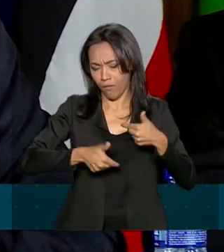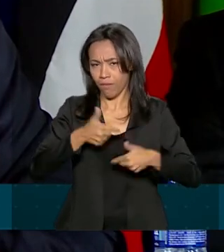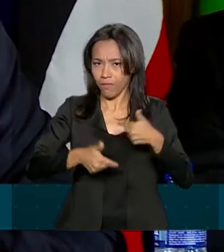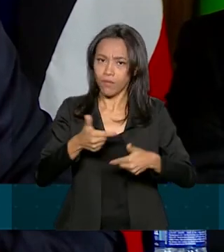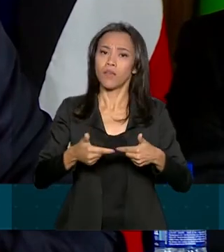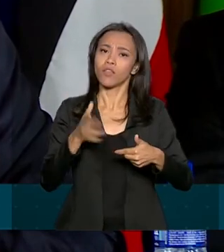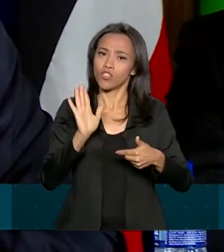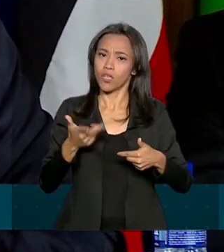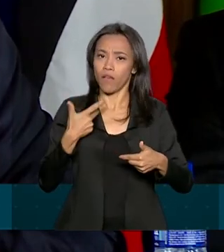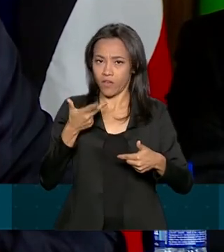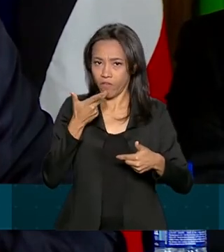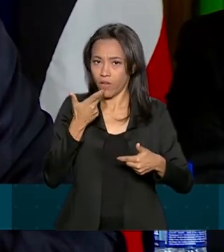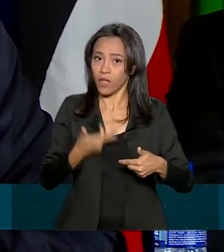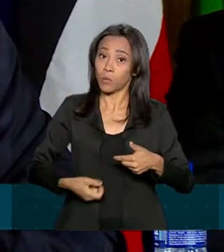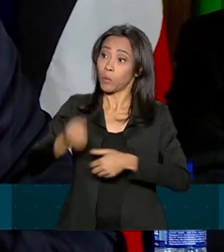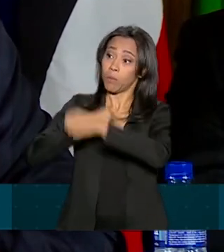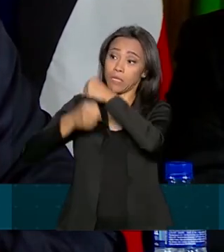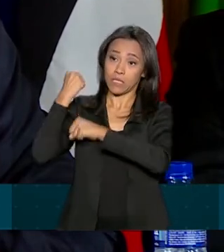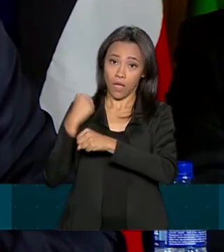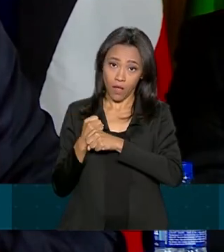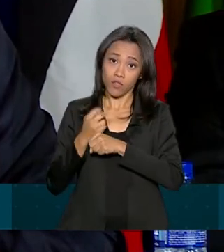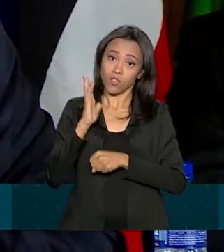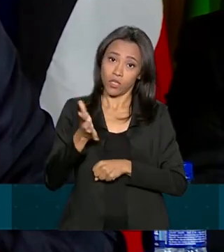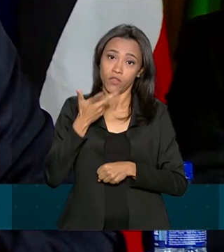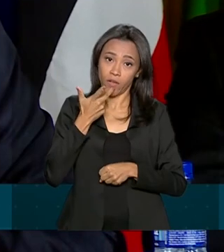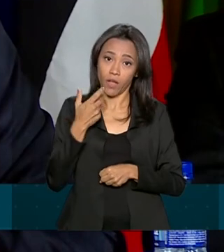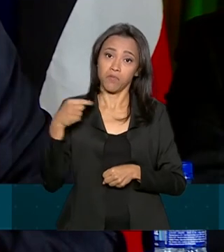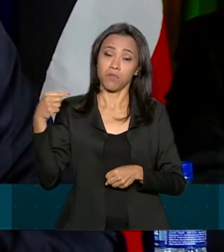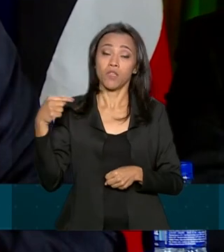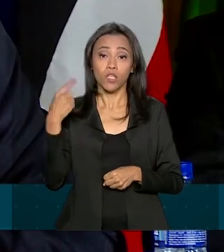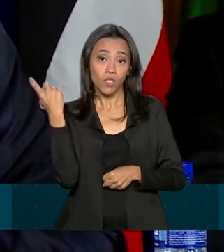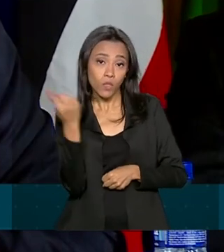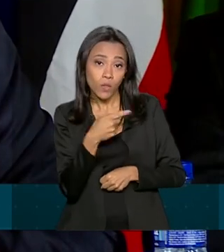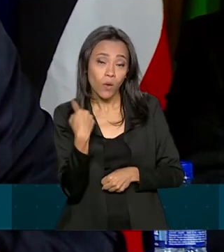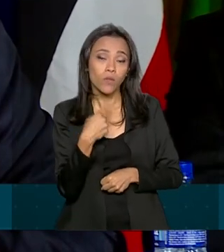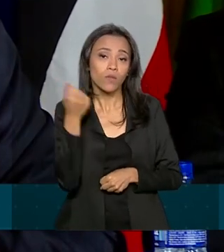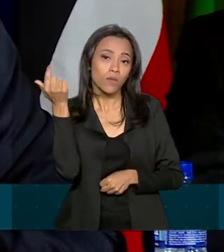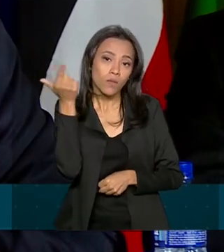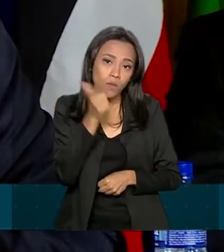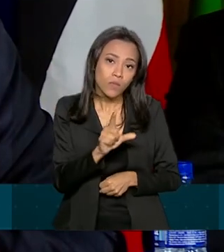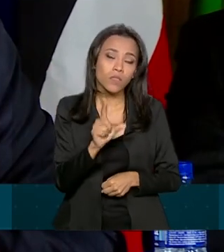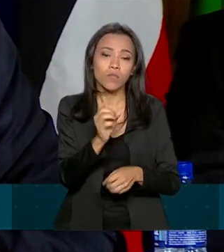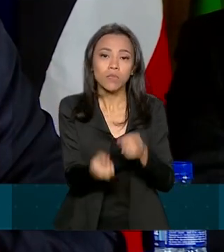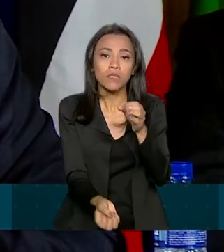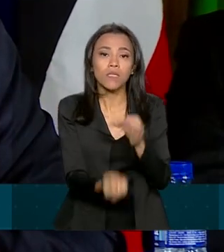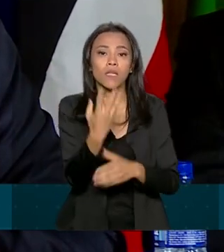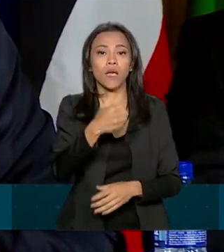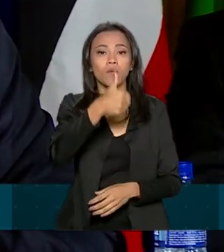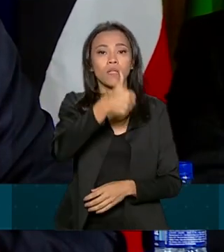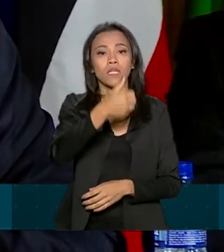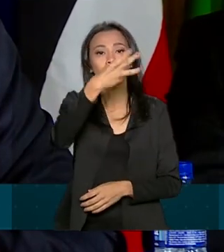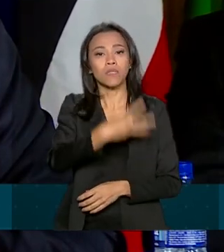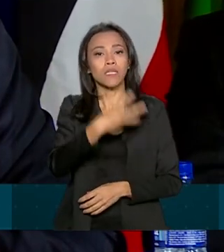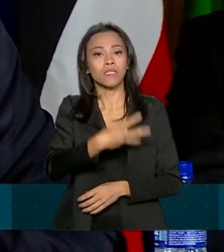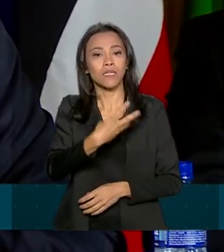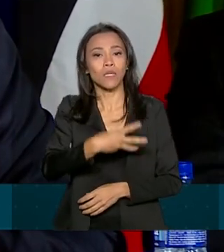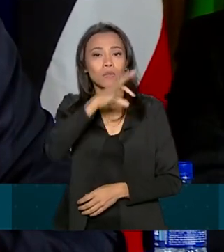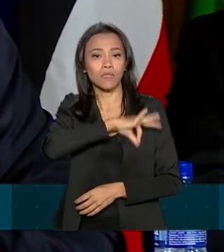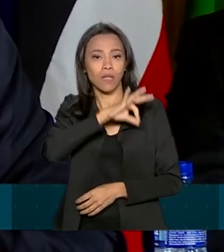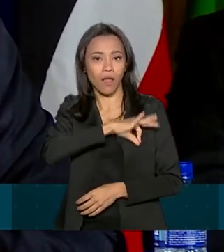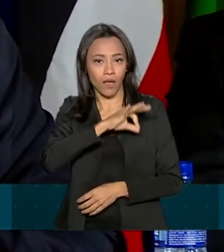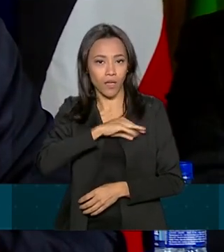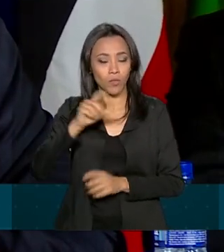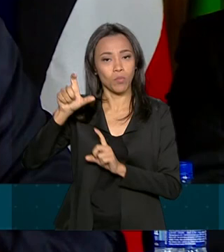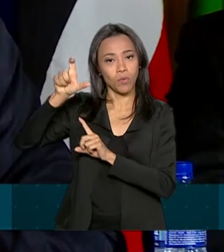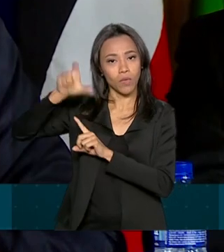ano passado, e nós conseguimos, então, criar o 13º salário para o Bolsa Família.